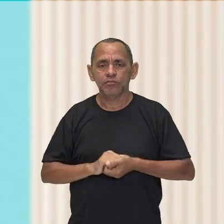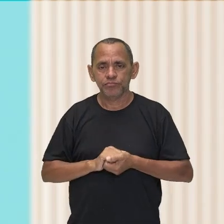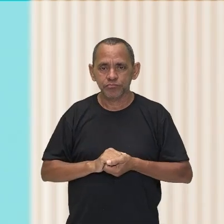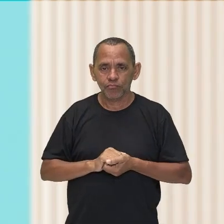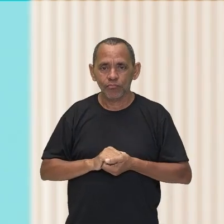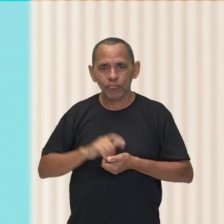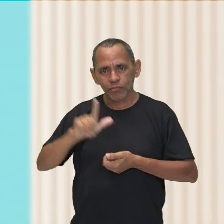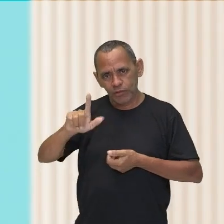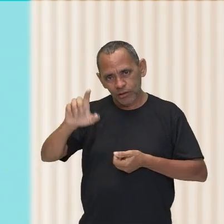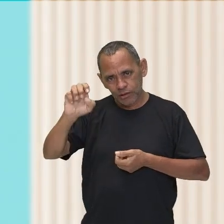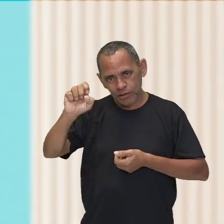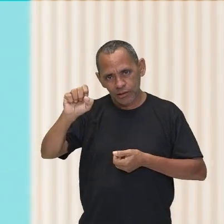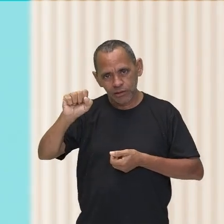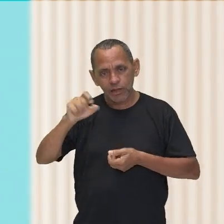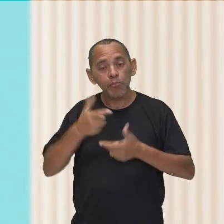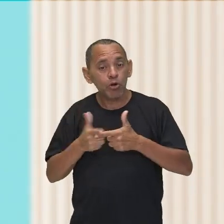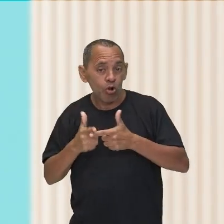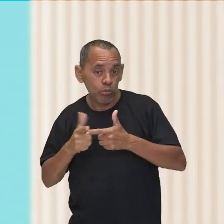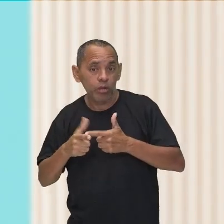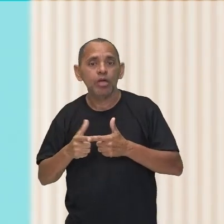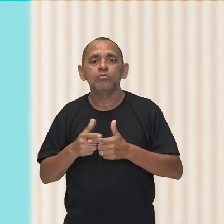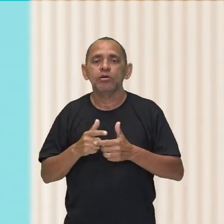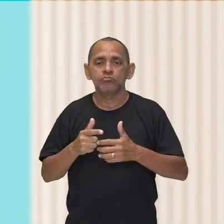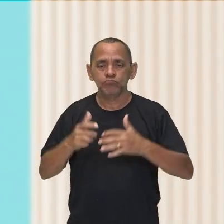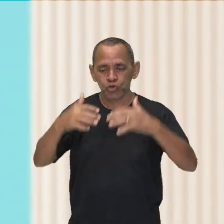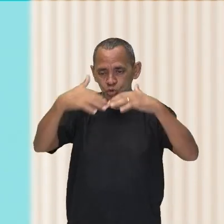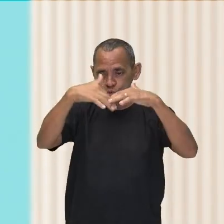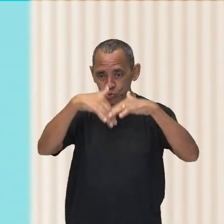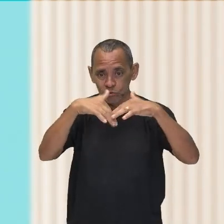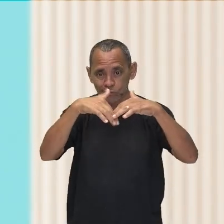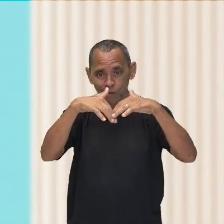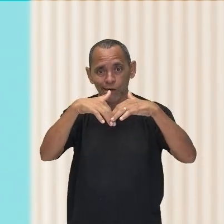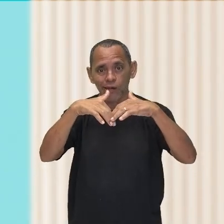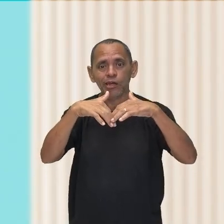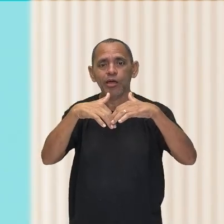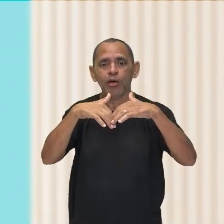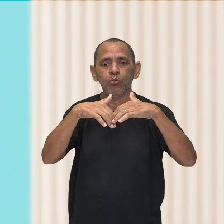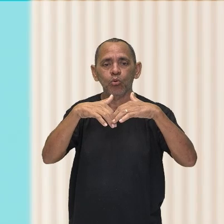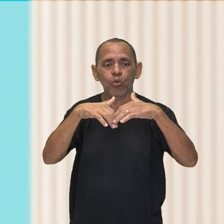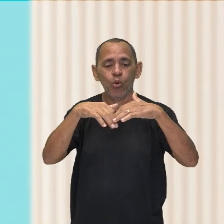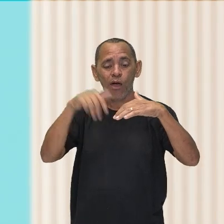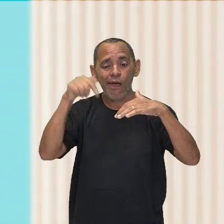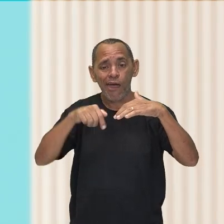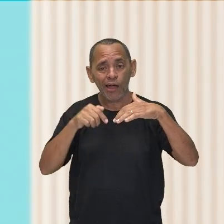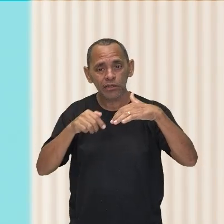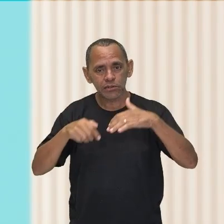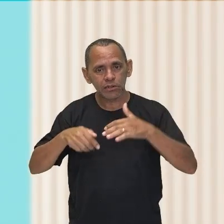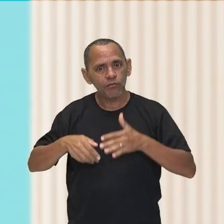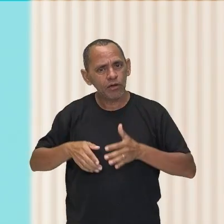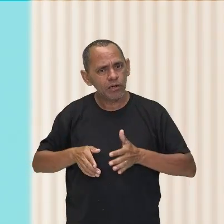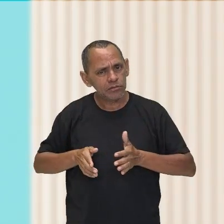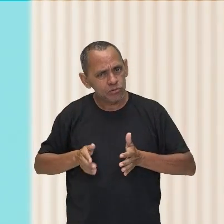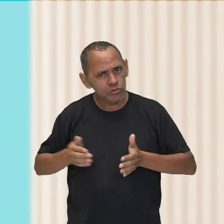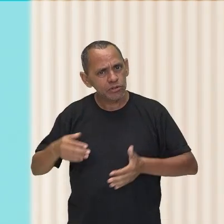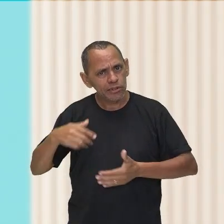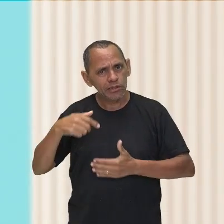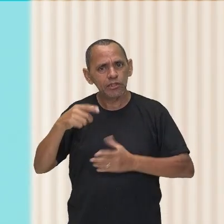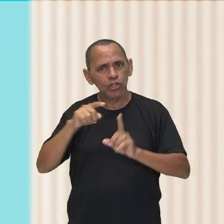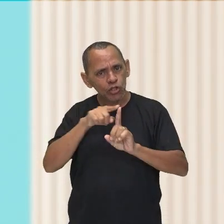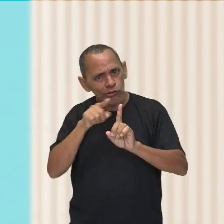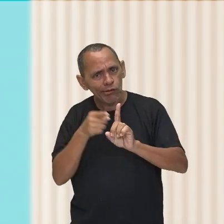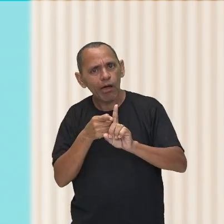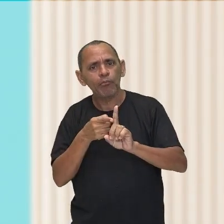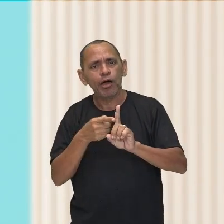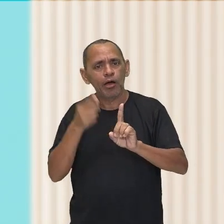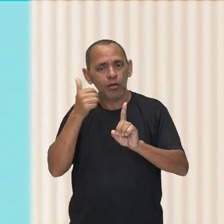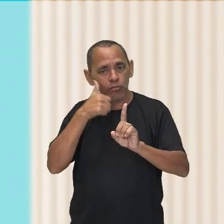sofreu ainda na infância, enquanto o cérebro estava em desenvolvimento. Isso gerou nela, então, uma sequela, deixou uma sequela